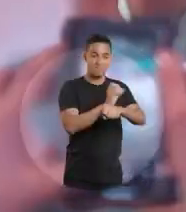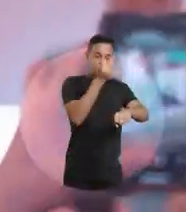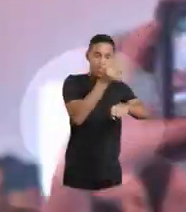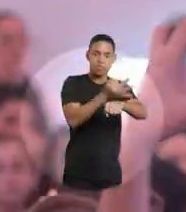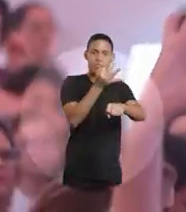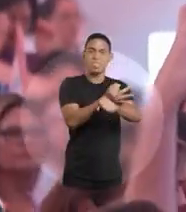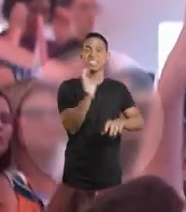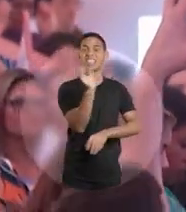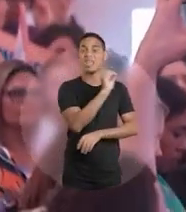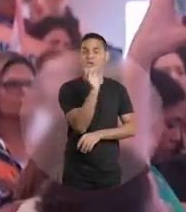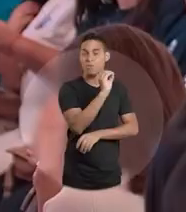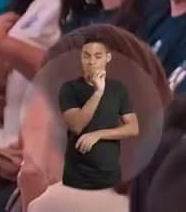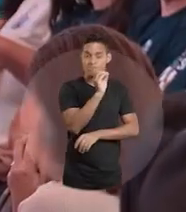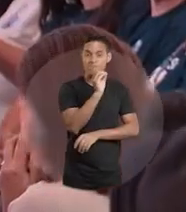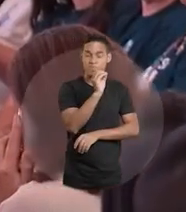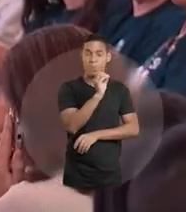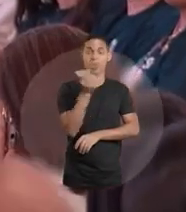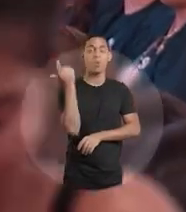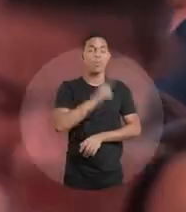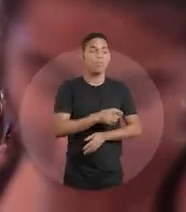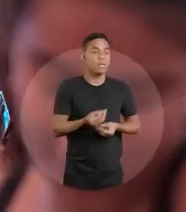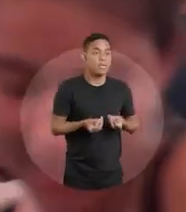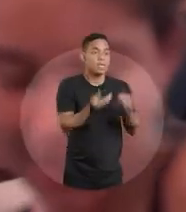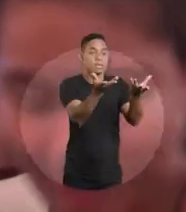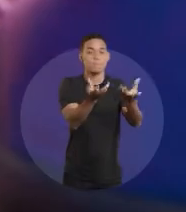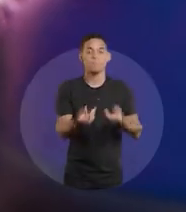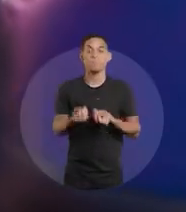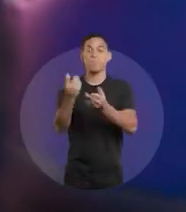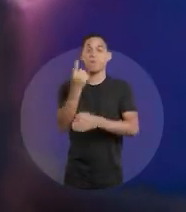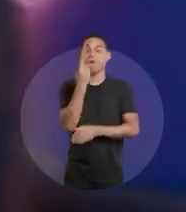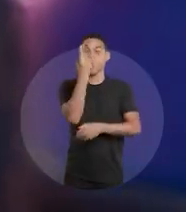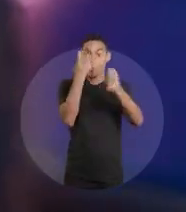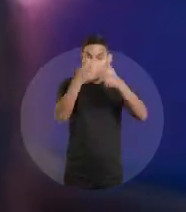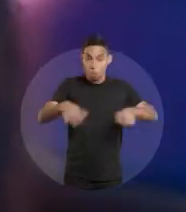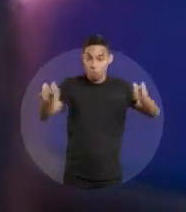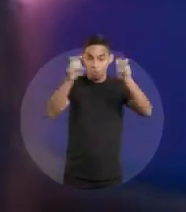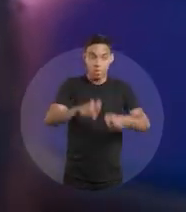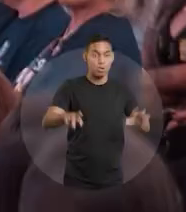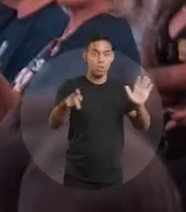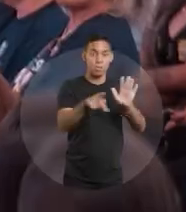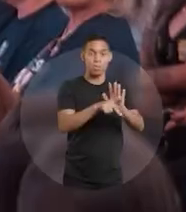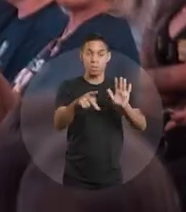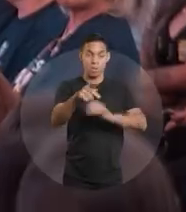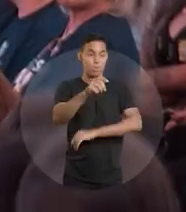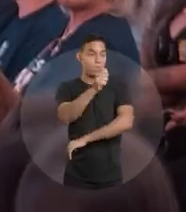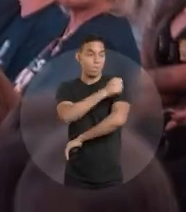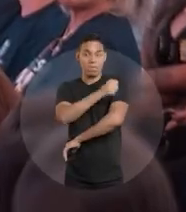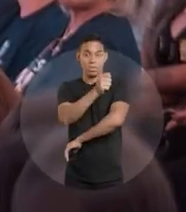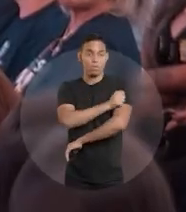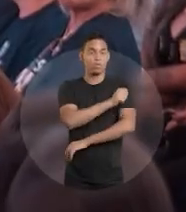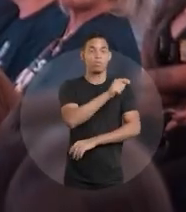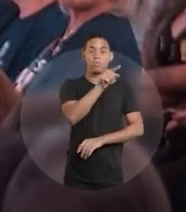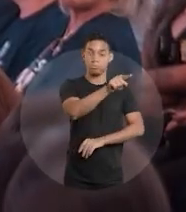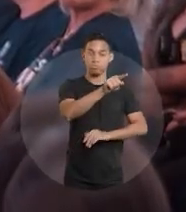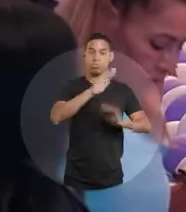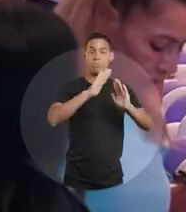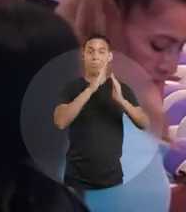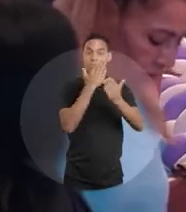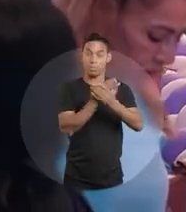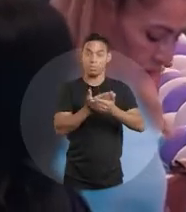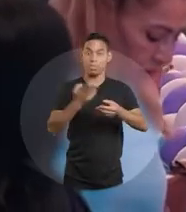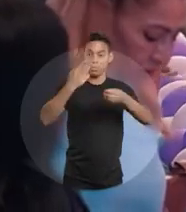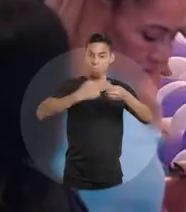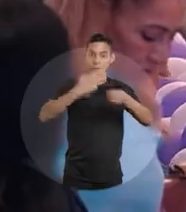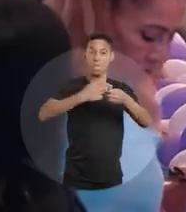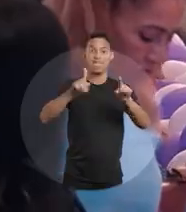para criança em creche. A gente distribuiu um computador por aluno, para alunos da rede municipal e